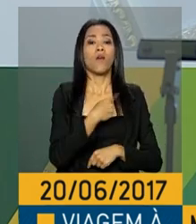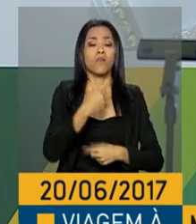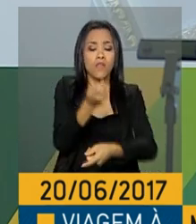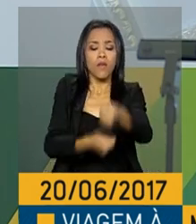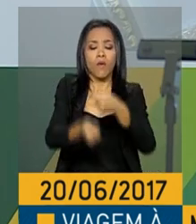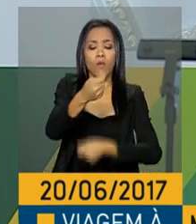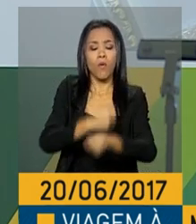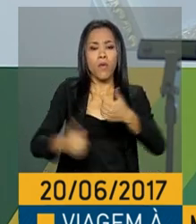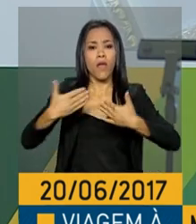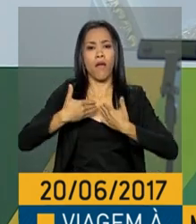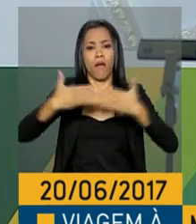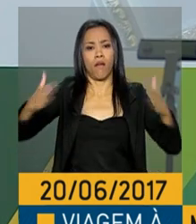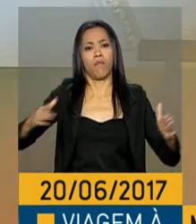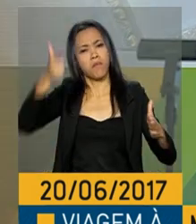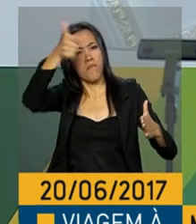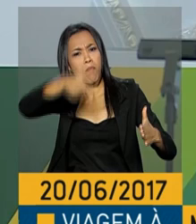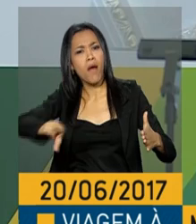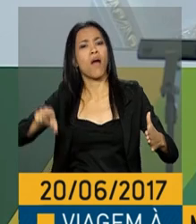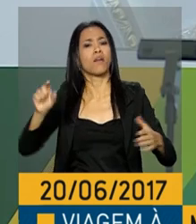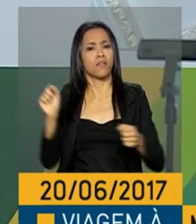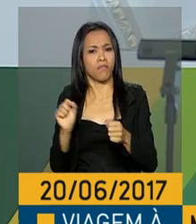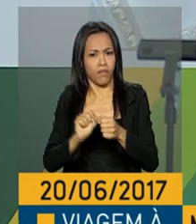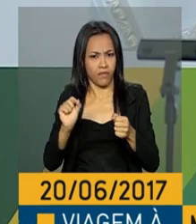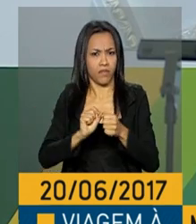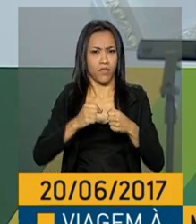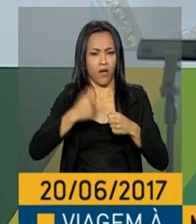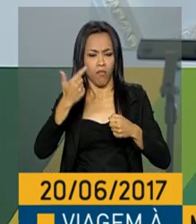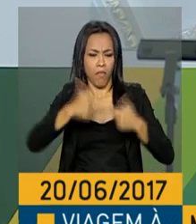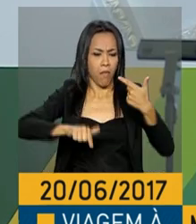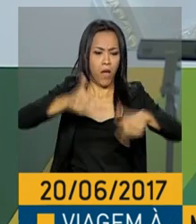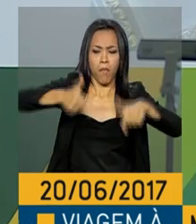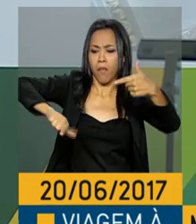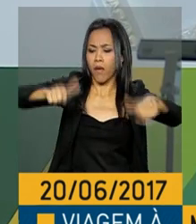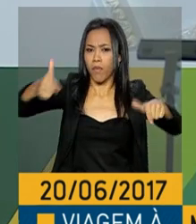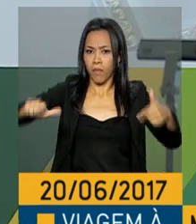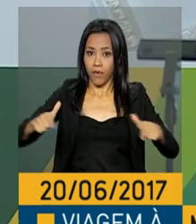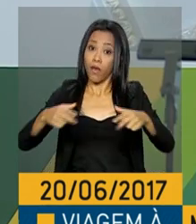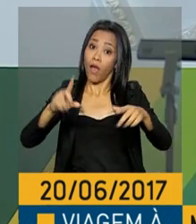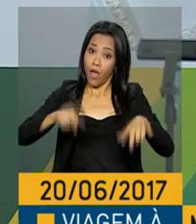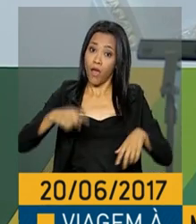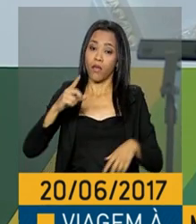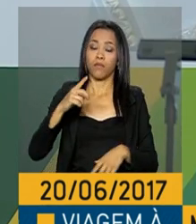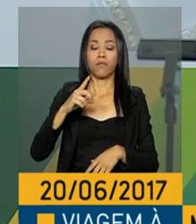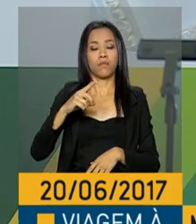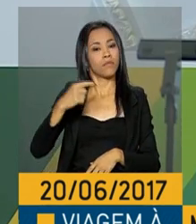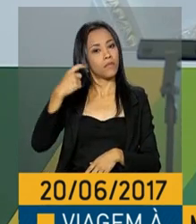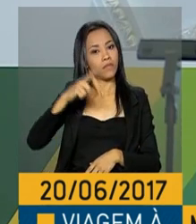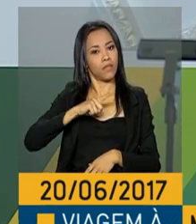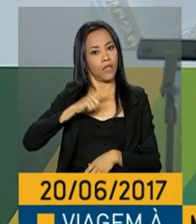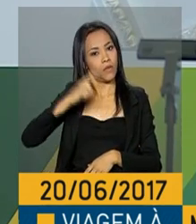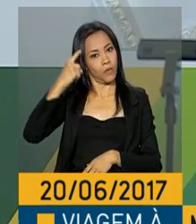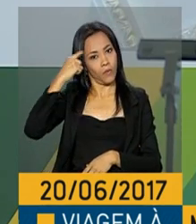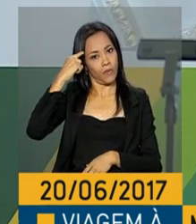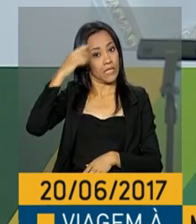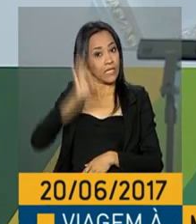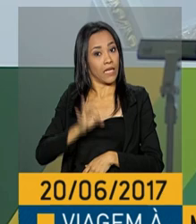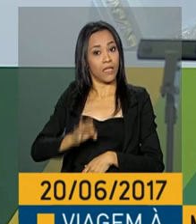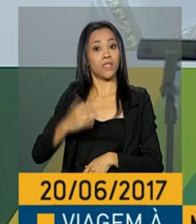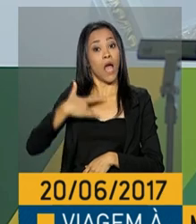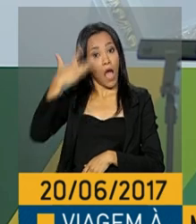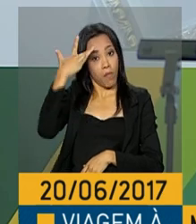um espaço para muito mais. E essa é com essa convicção que nós vamos assinar